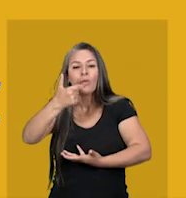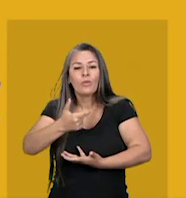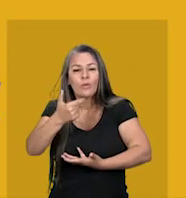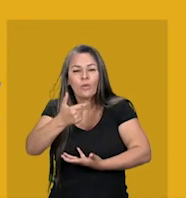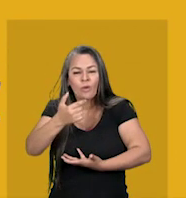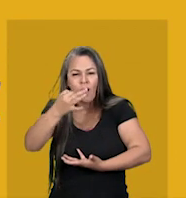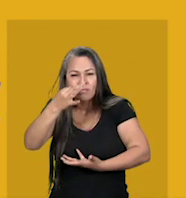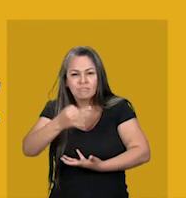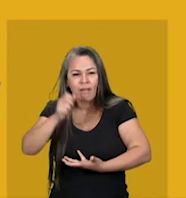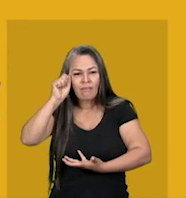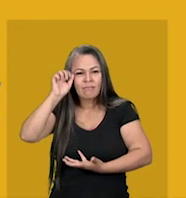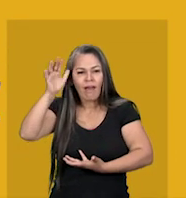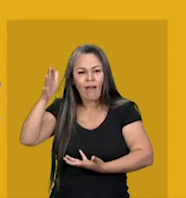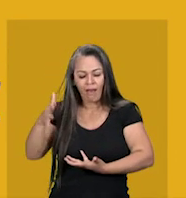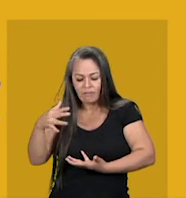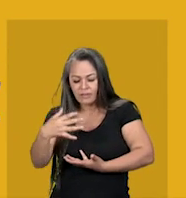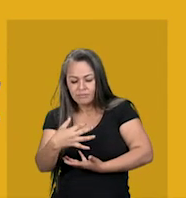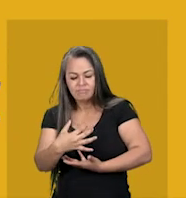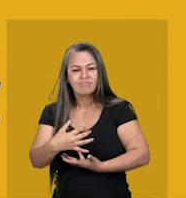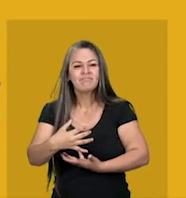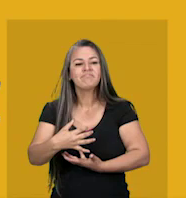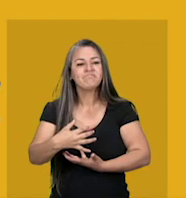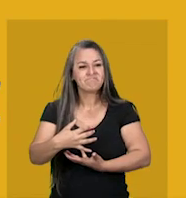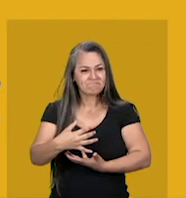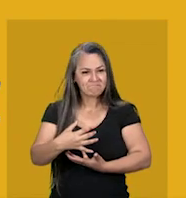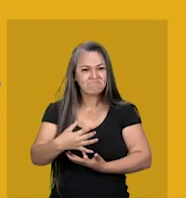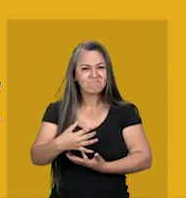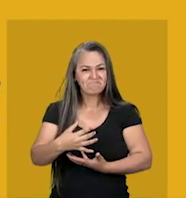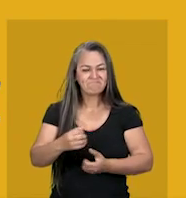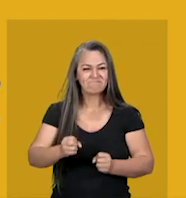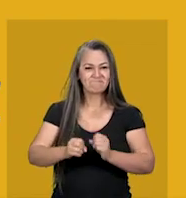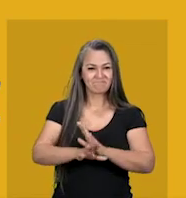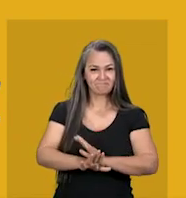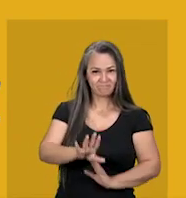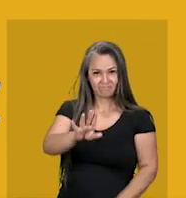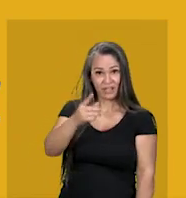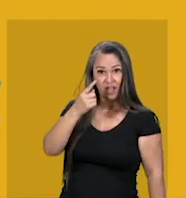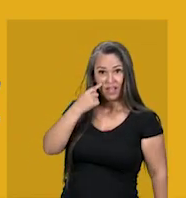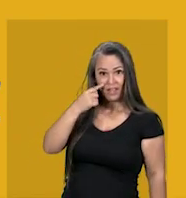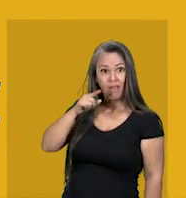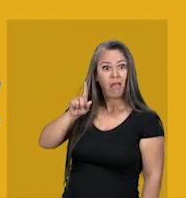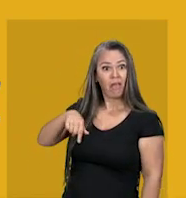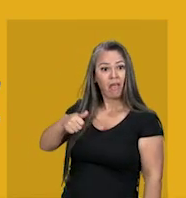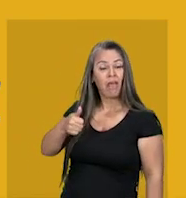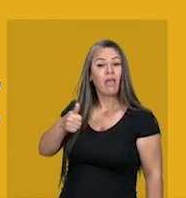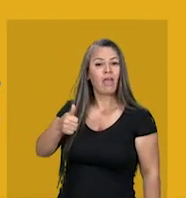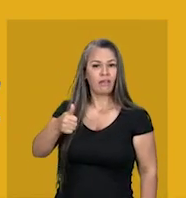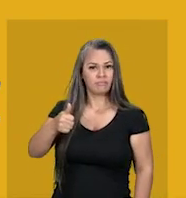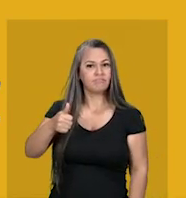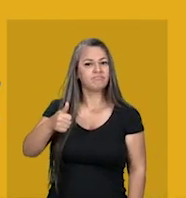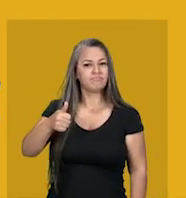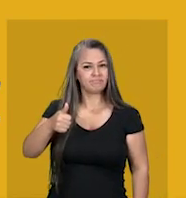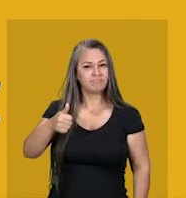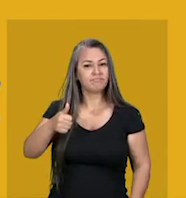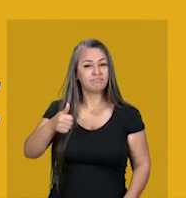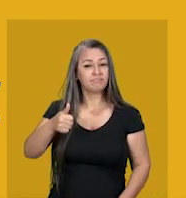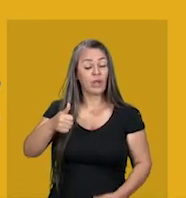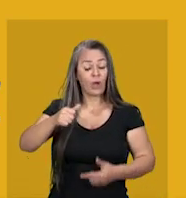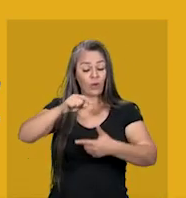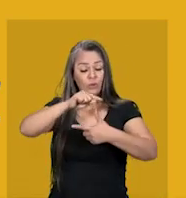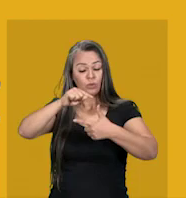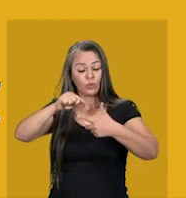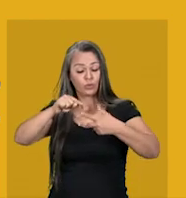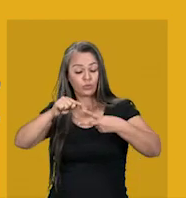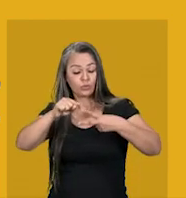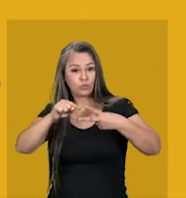lá. Pela sua dimensão territorial, né, a África também é um continente, né, o terceiro maior em extensão territorial,